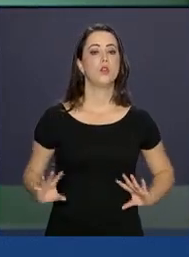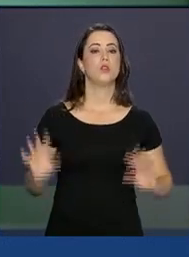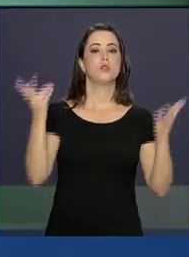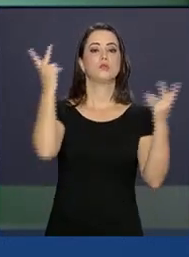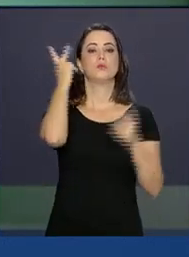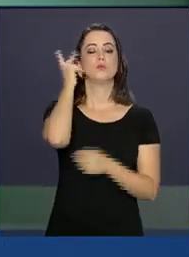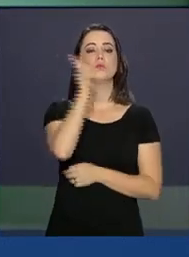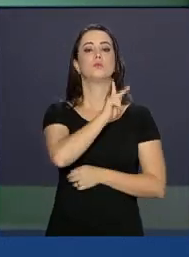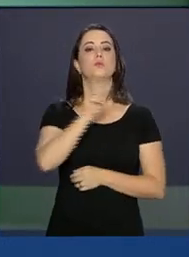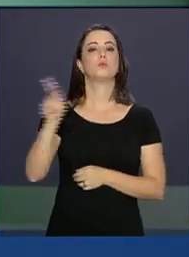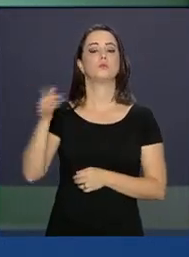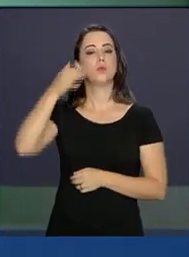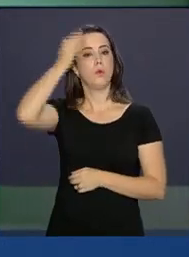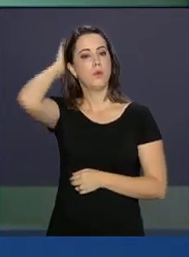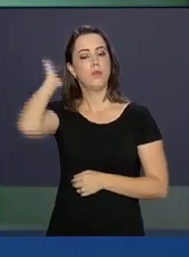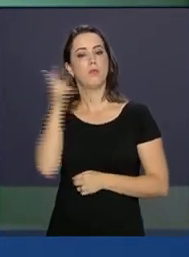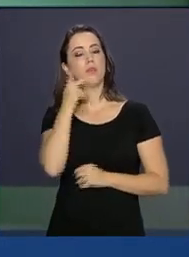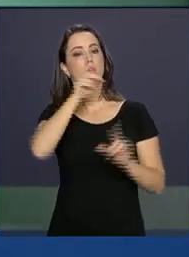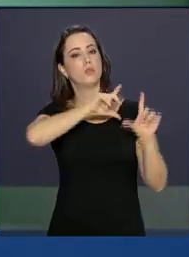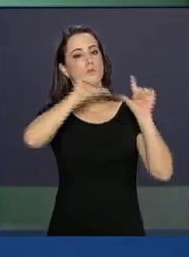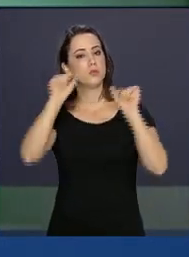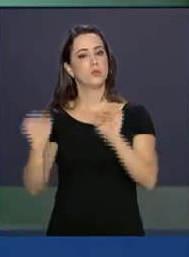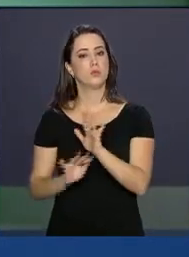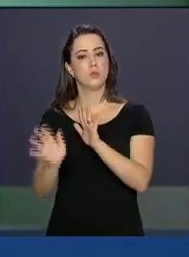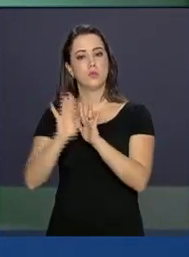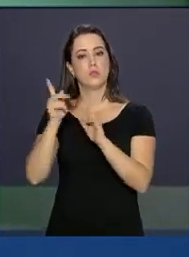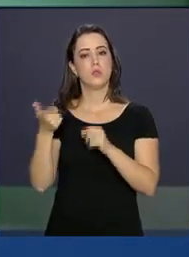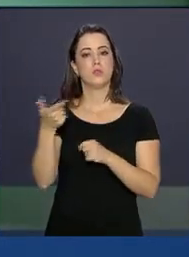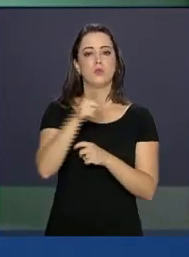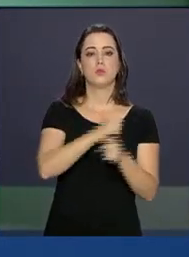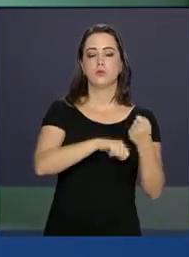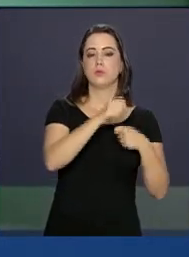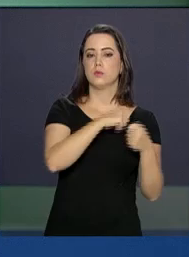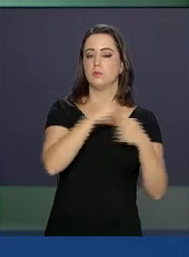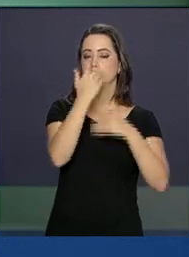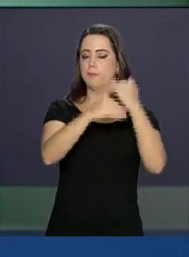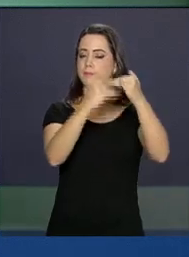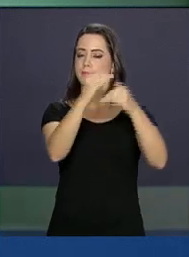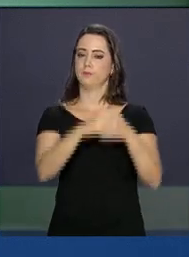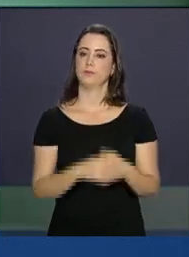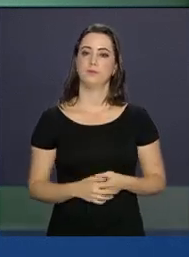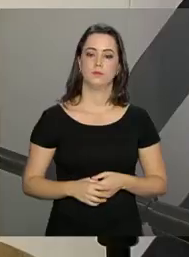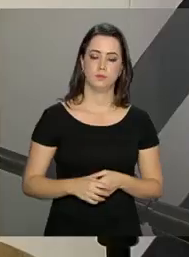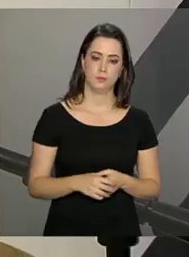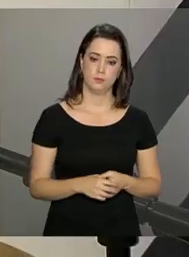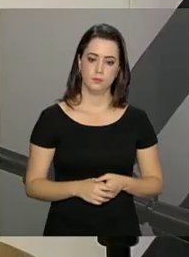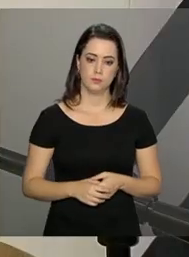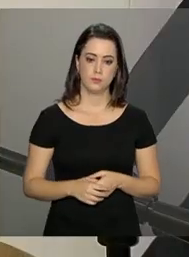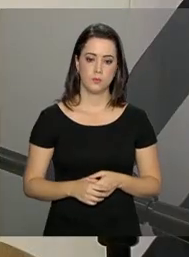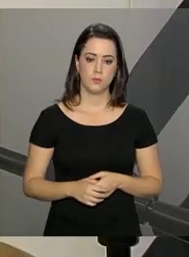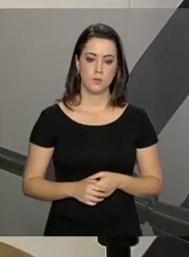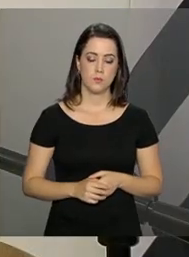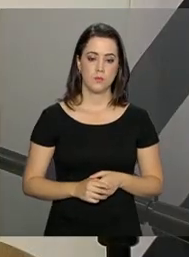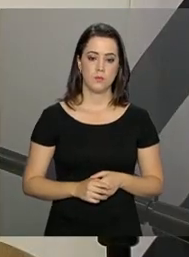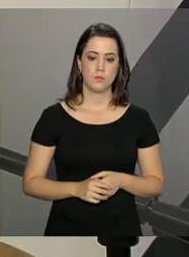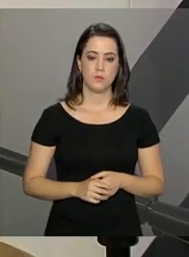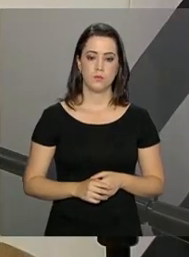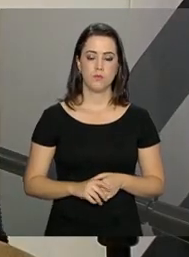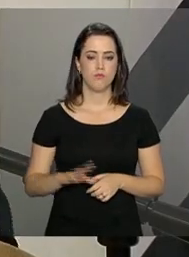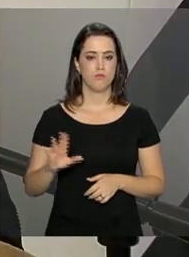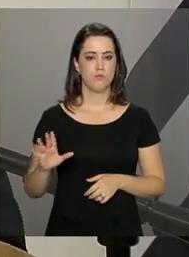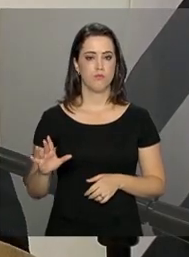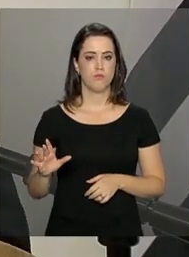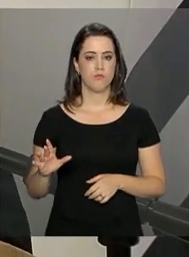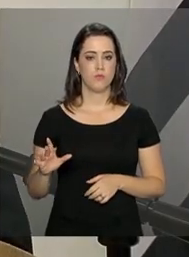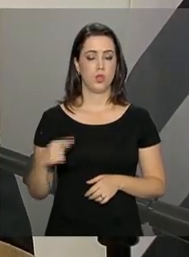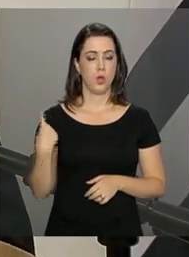o presidente michel temer comentou a queda da inflação ea retomada da economia brasileira tivemos a ousadia